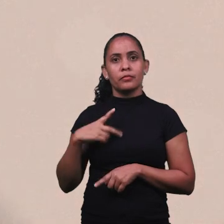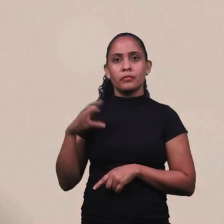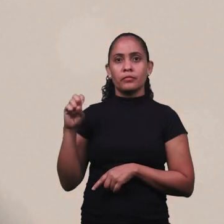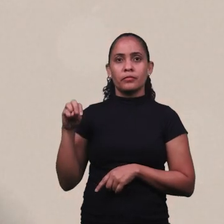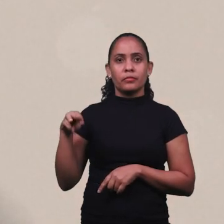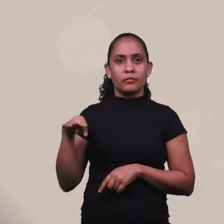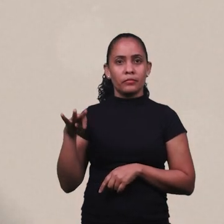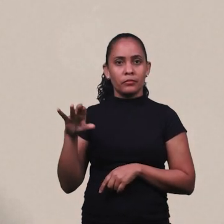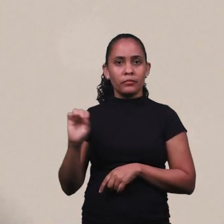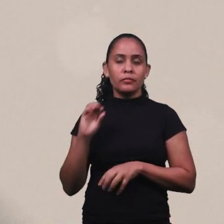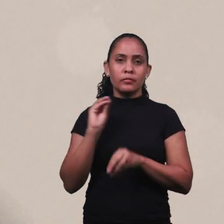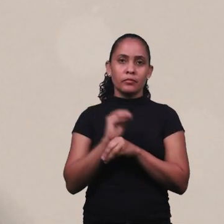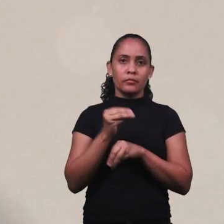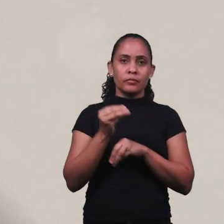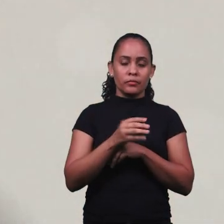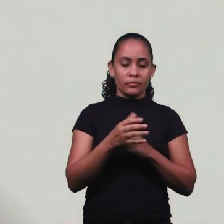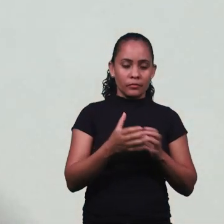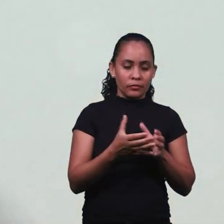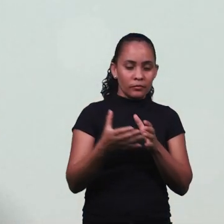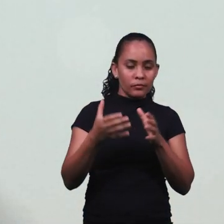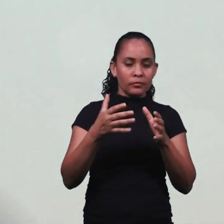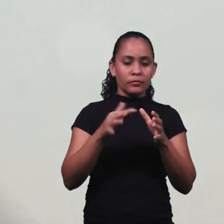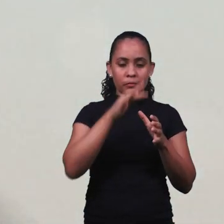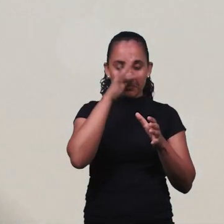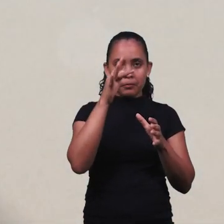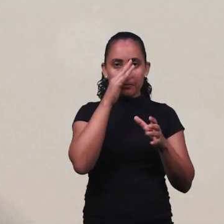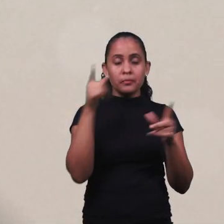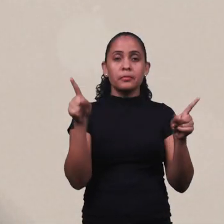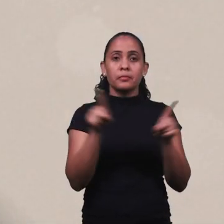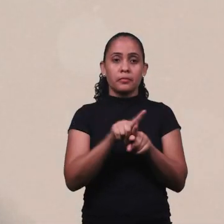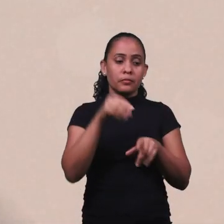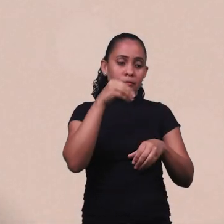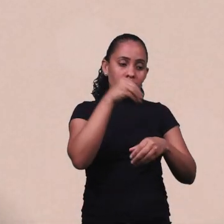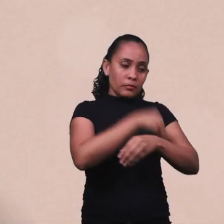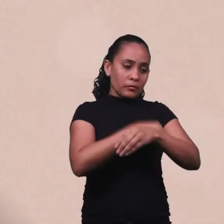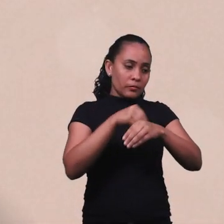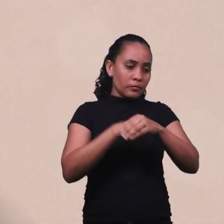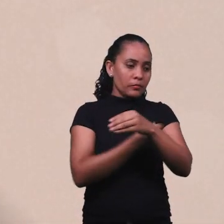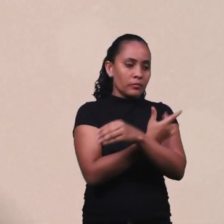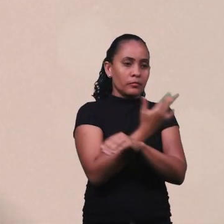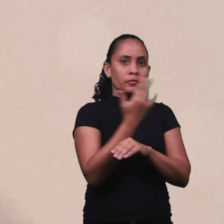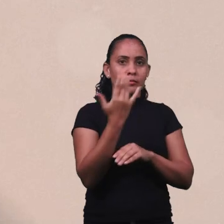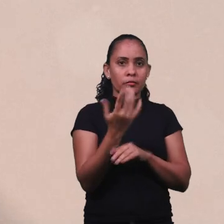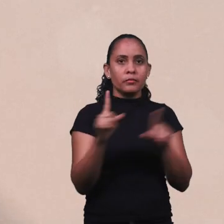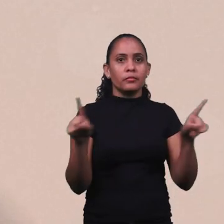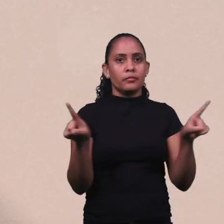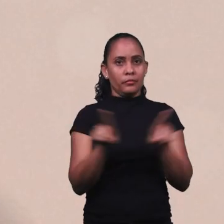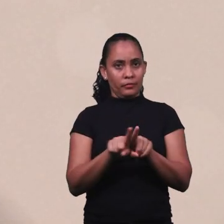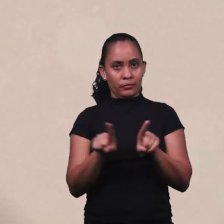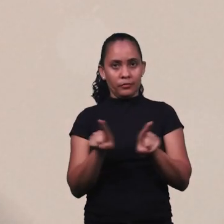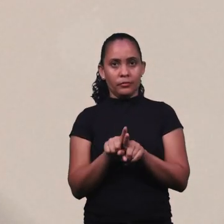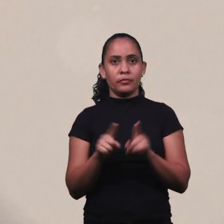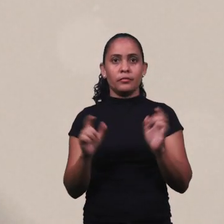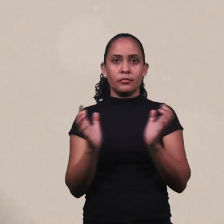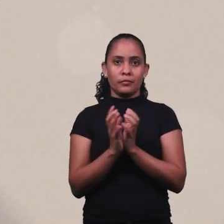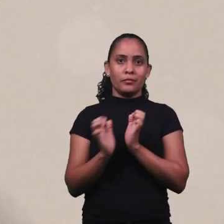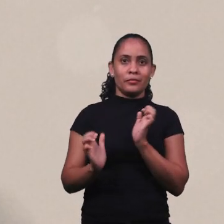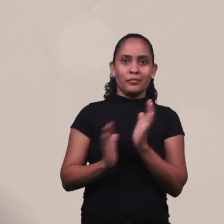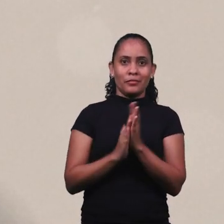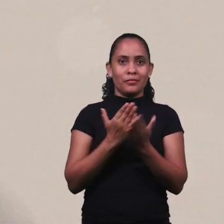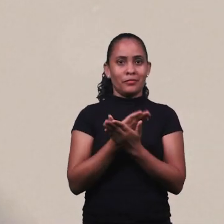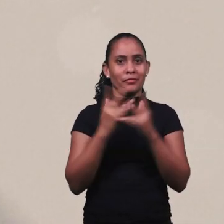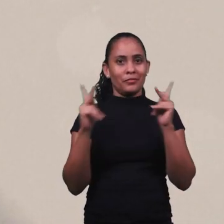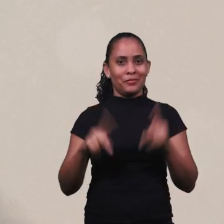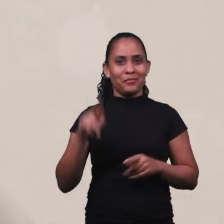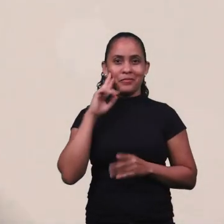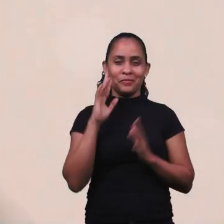eu cuido dos vasos e ajudo meu esposo a cuidar das plantas e sou do grupo de louvor. A paz